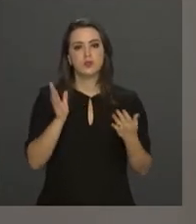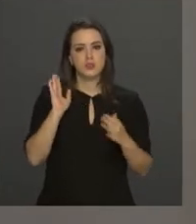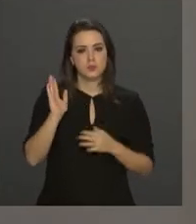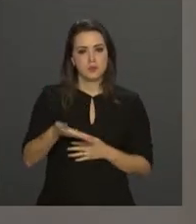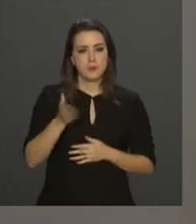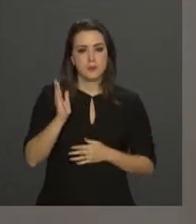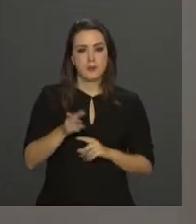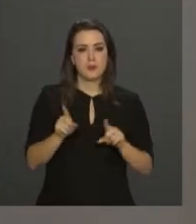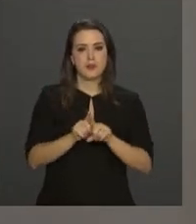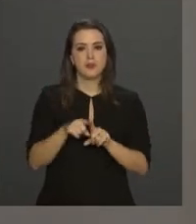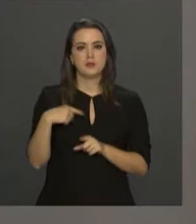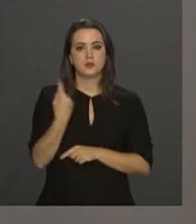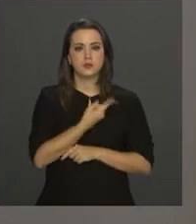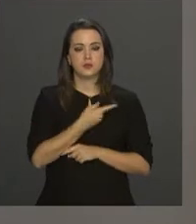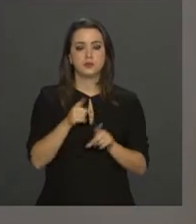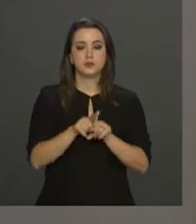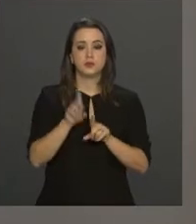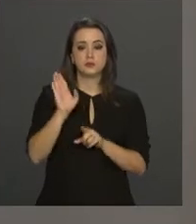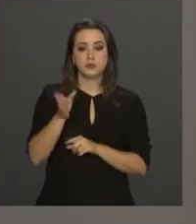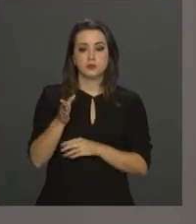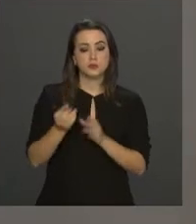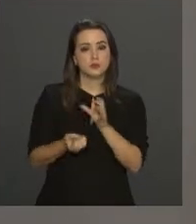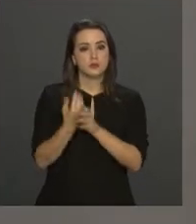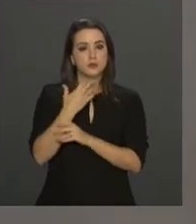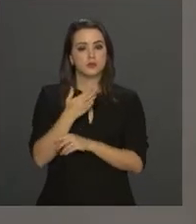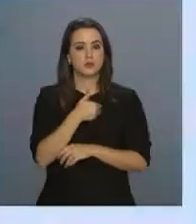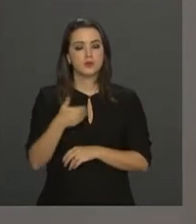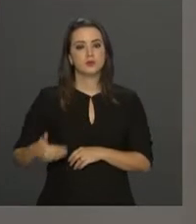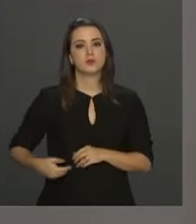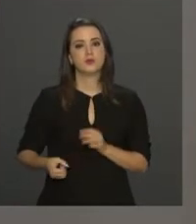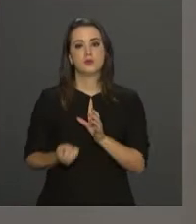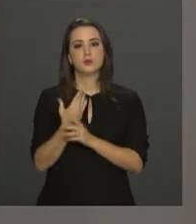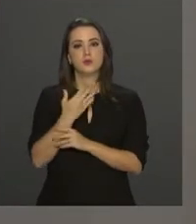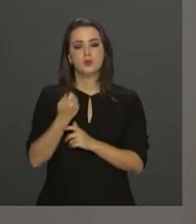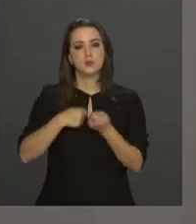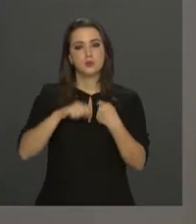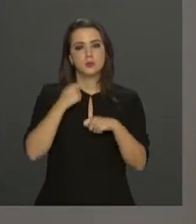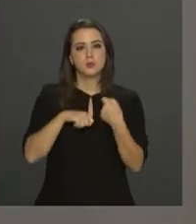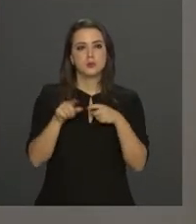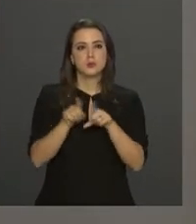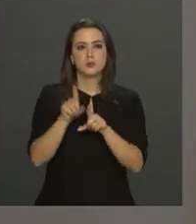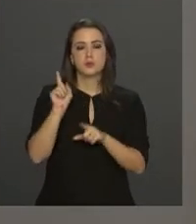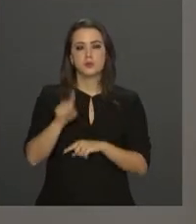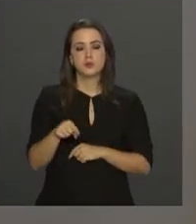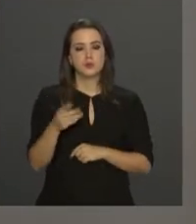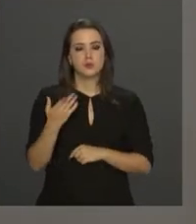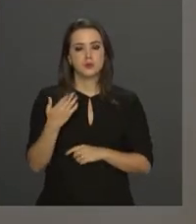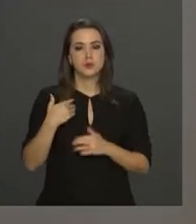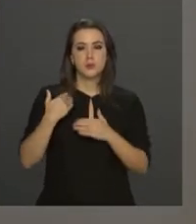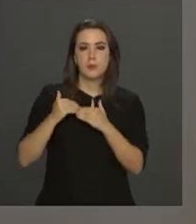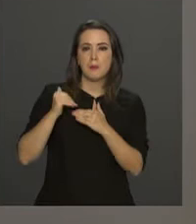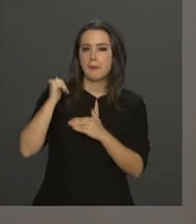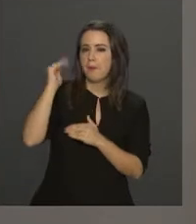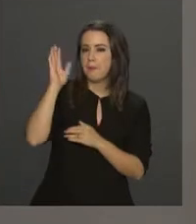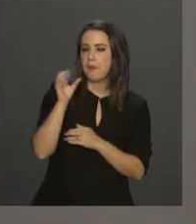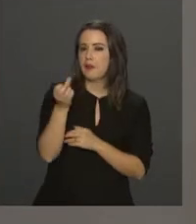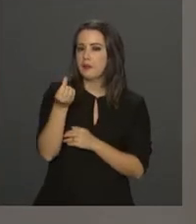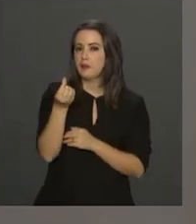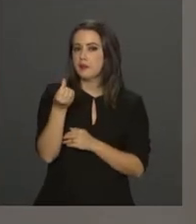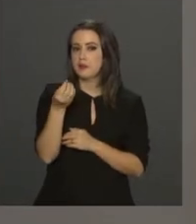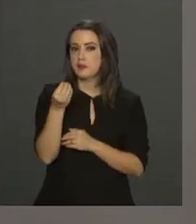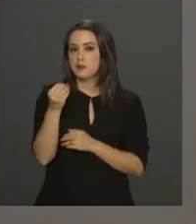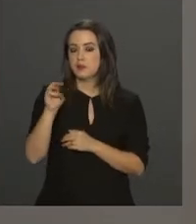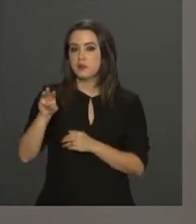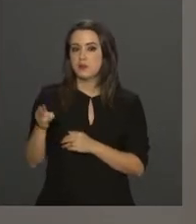promovemos do governo gerou a economia é interessante esse aspecto é que passa de 600